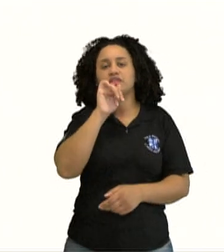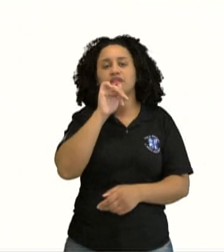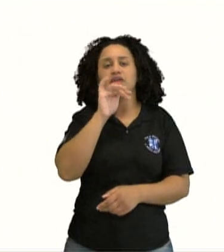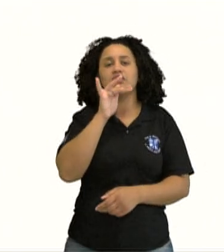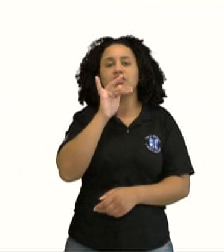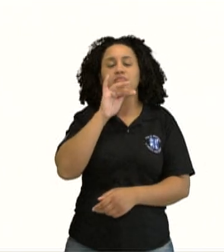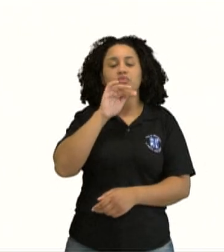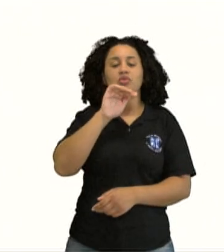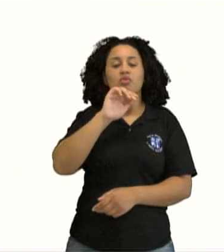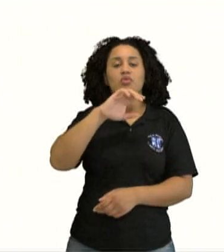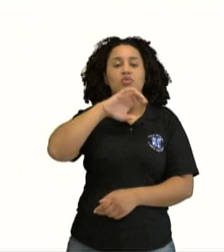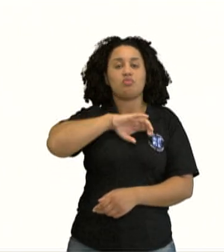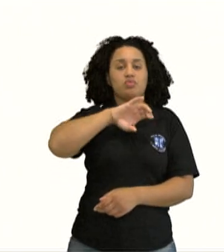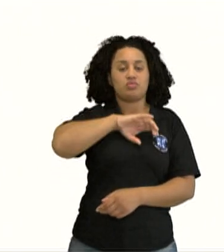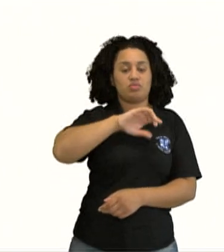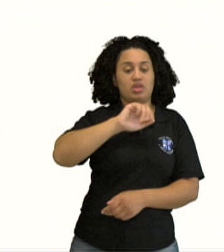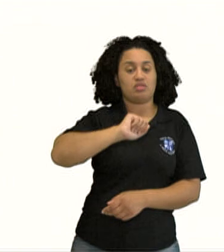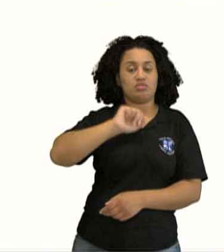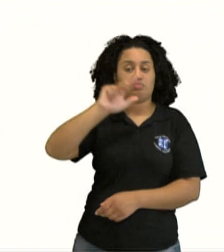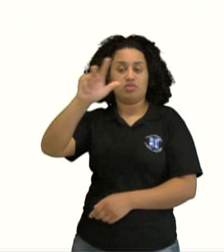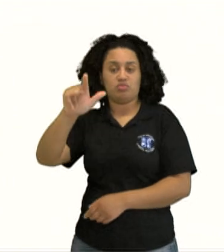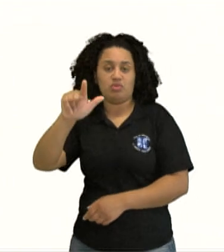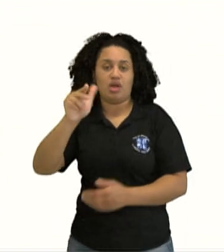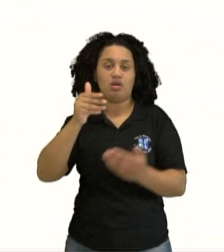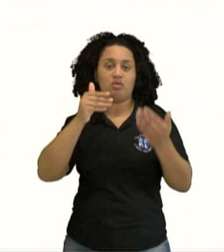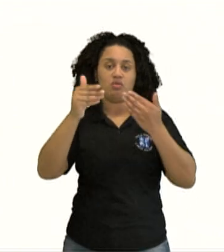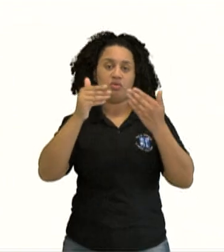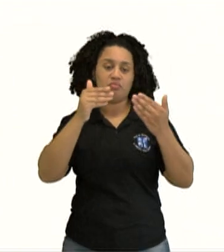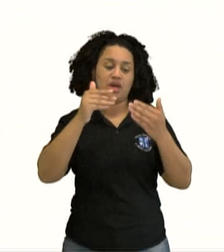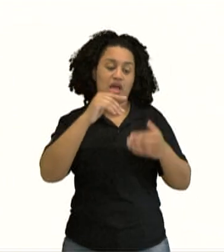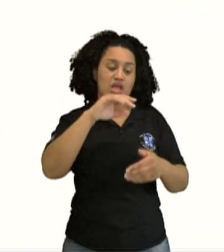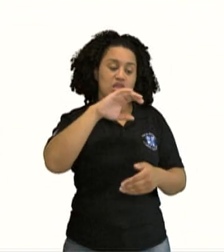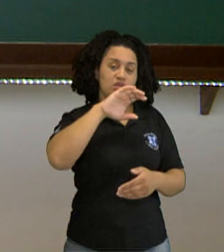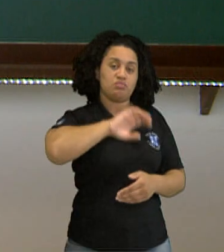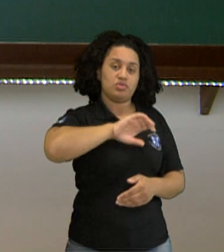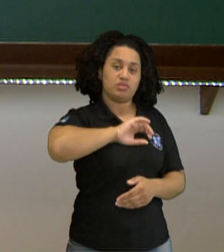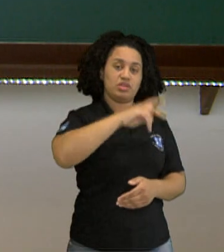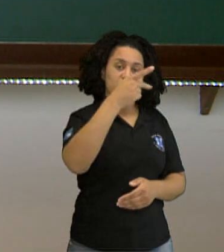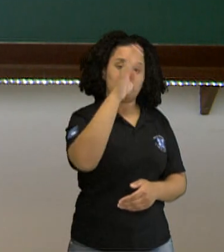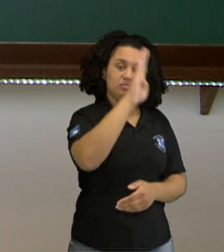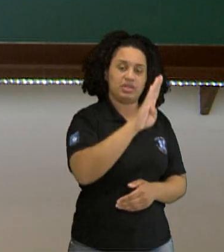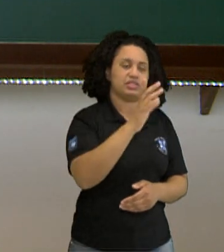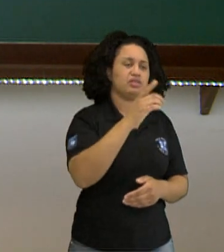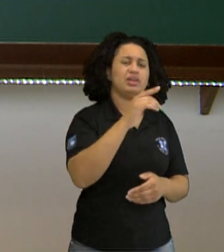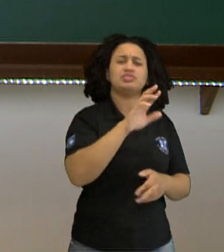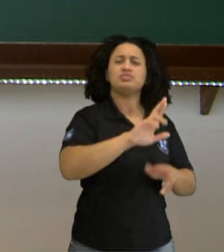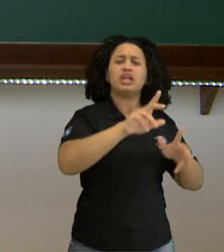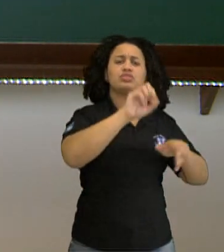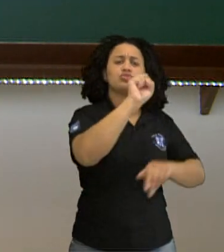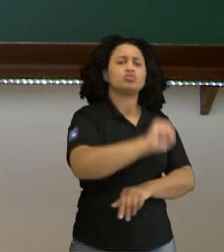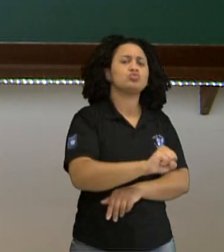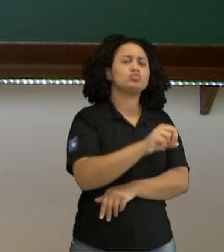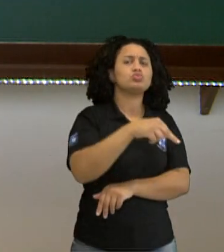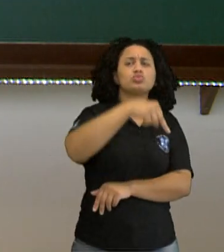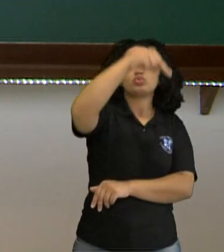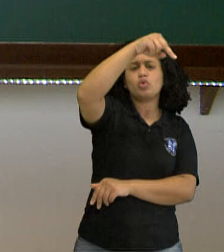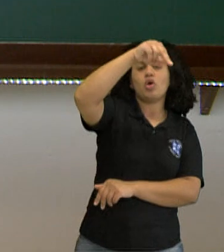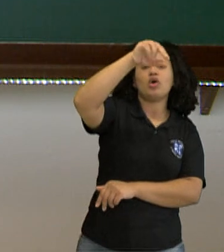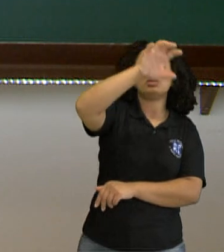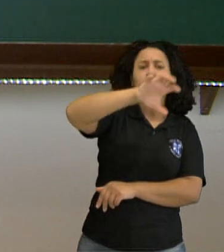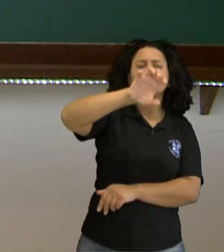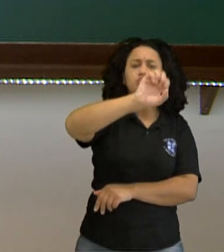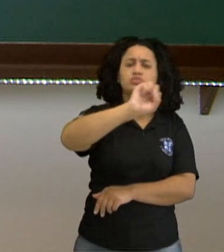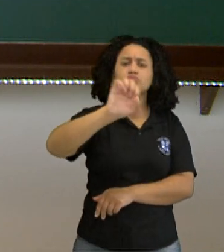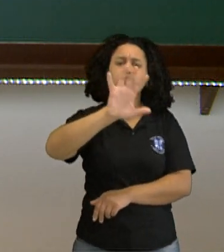exemplo, de Portugal, do Brasil, dentro do Brasil, do Sul, do Nordeste, do Norte, né? Do Rio de Janeiro, de São Paulo, na região